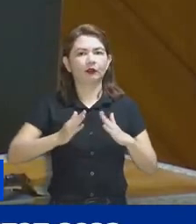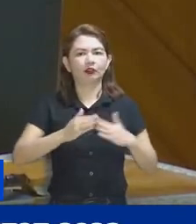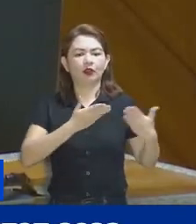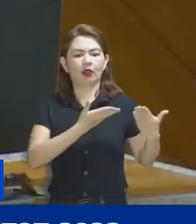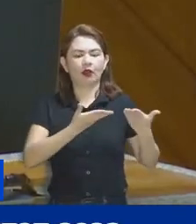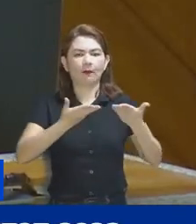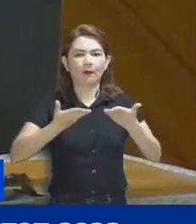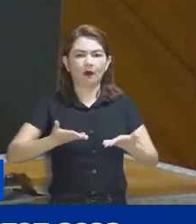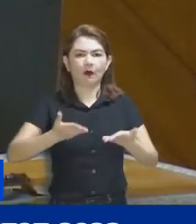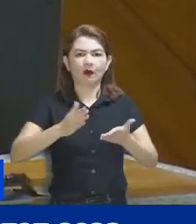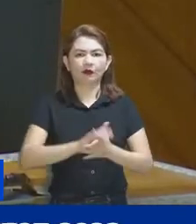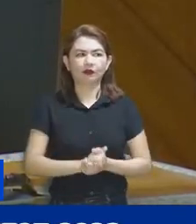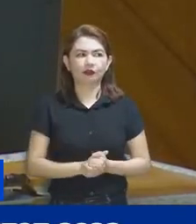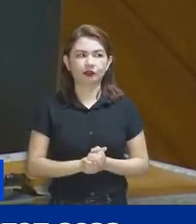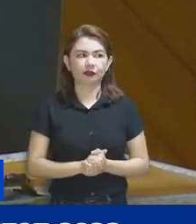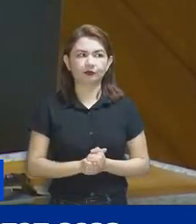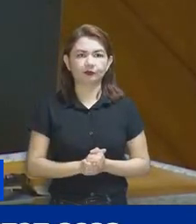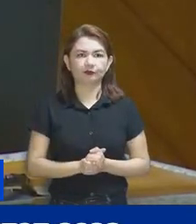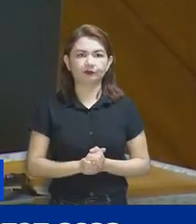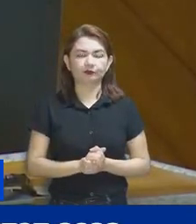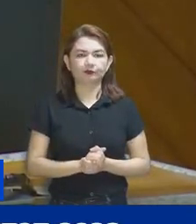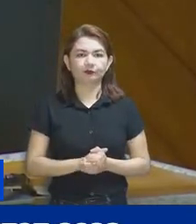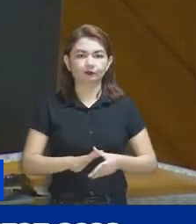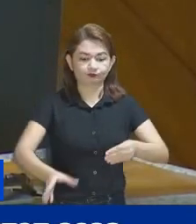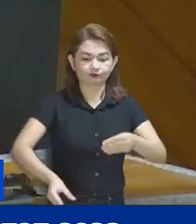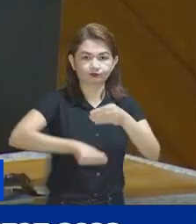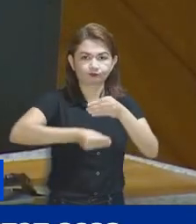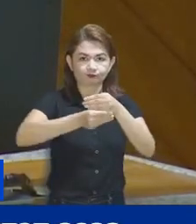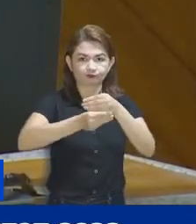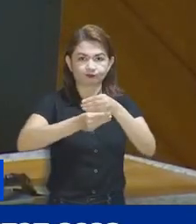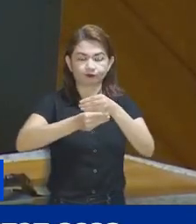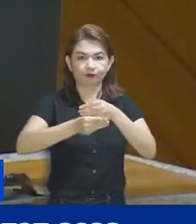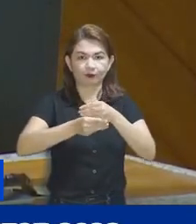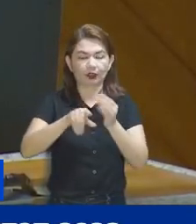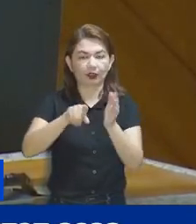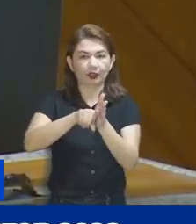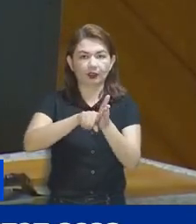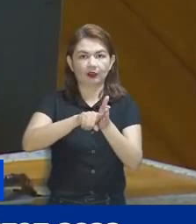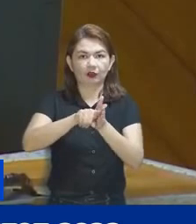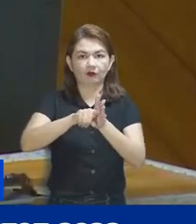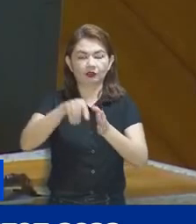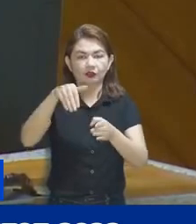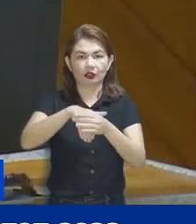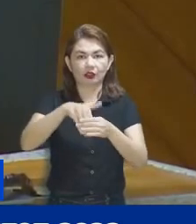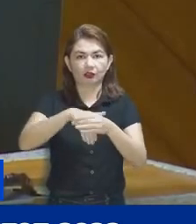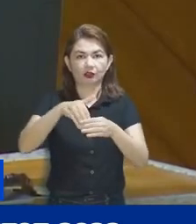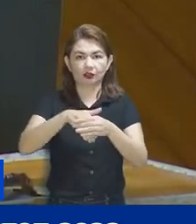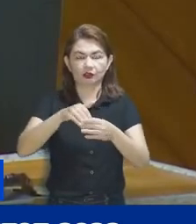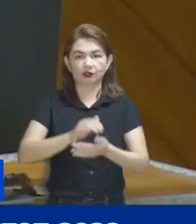presente representação seja apensada à ação de investigação judicial eleitoral, número